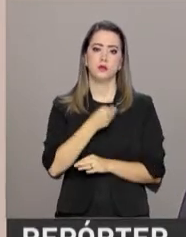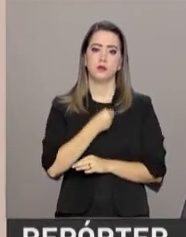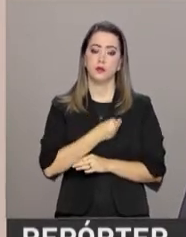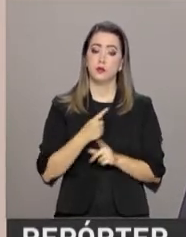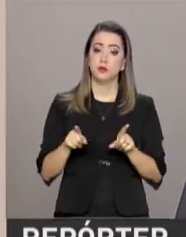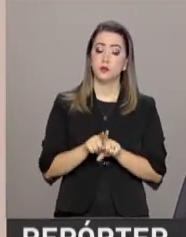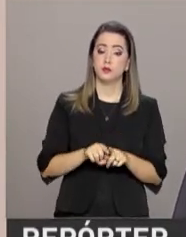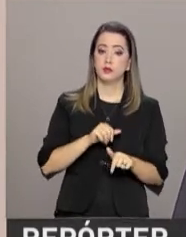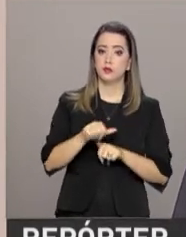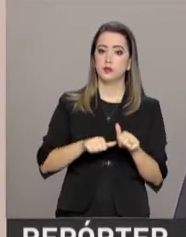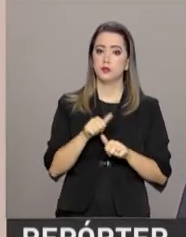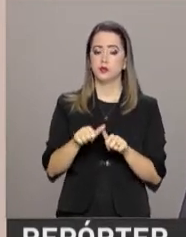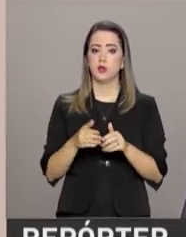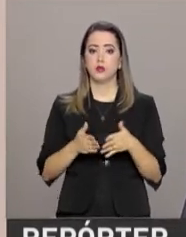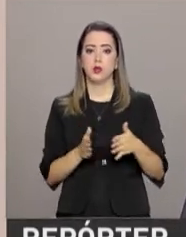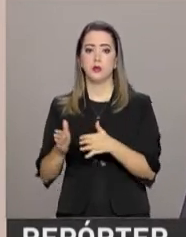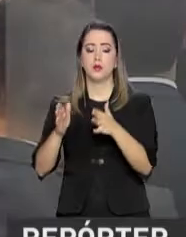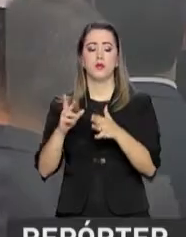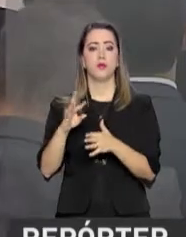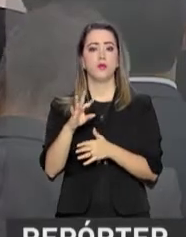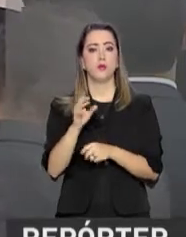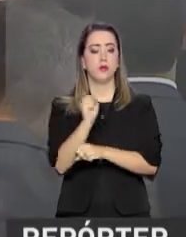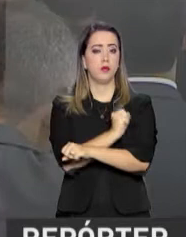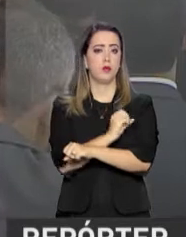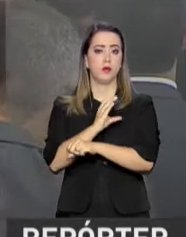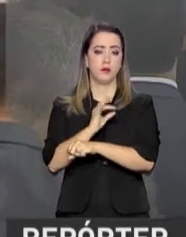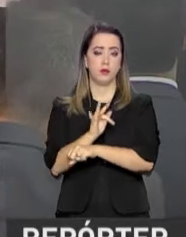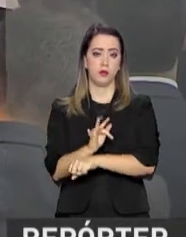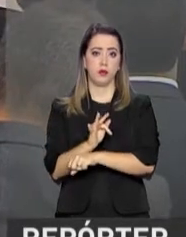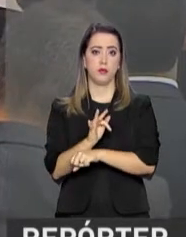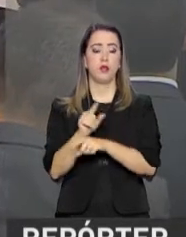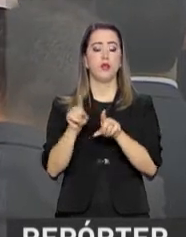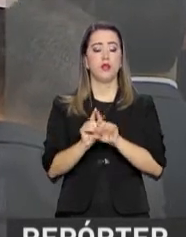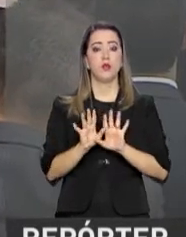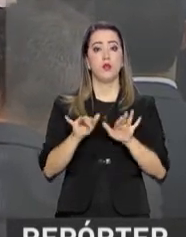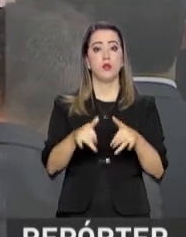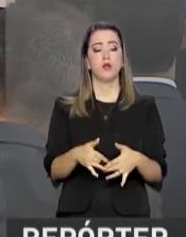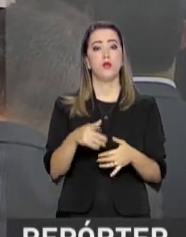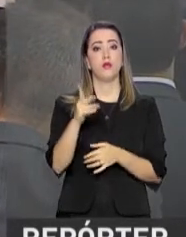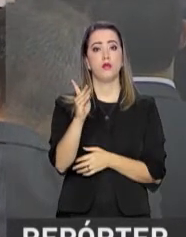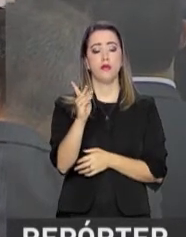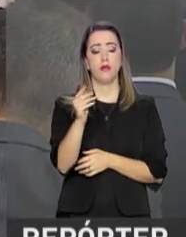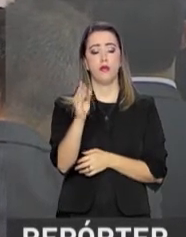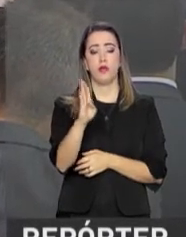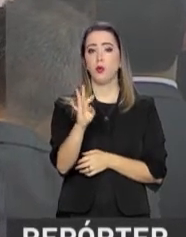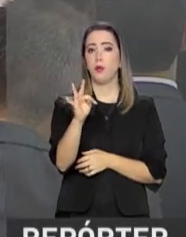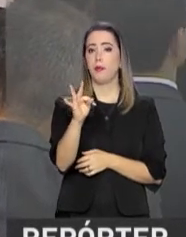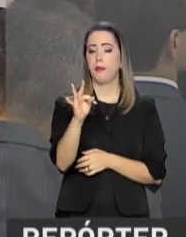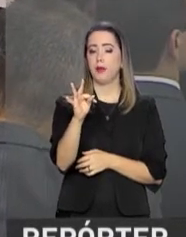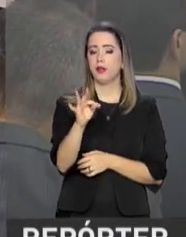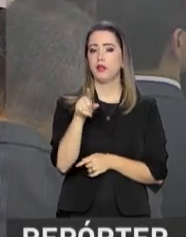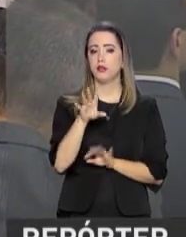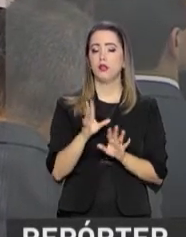vida ea transposição do rio são francisco segundo temer a conclusão do brt de goiânia vai trazer mais